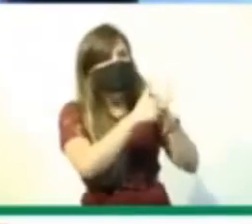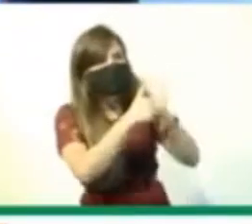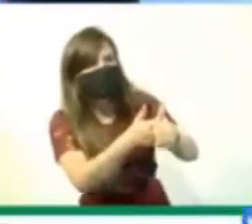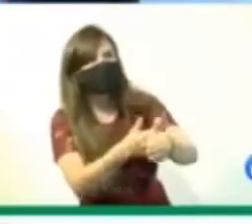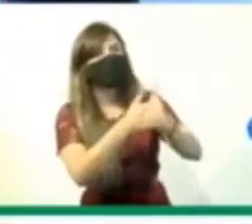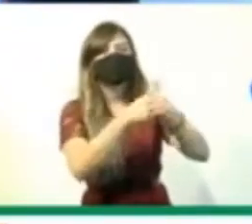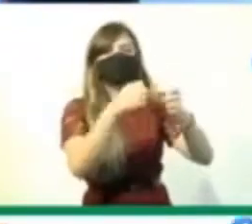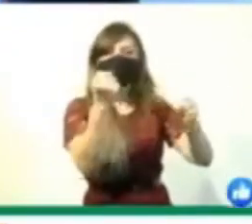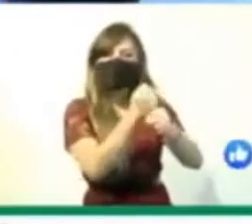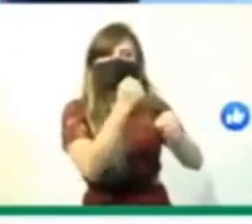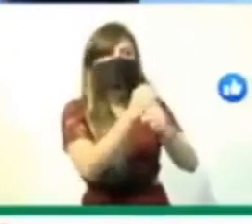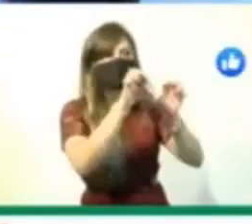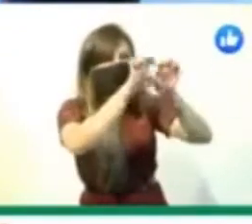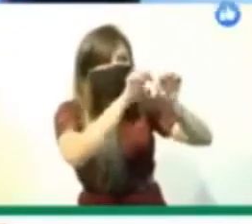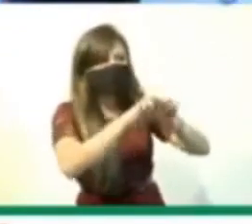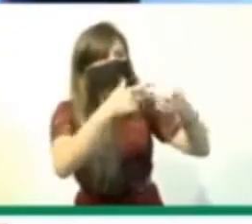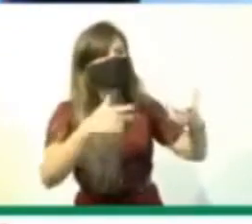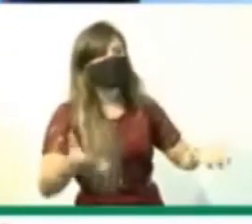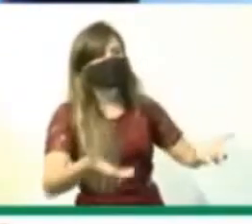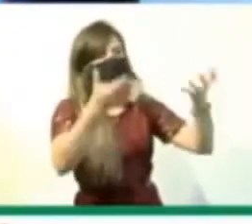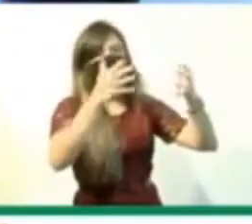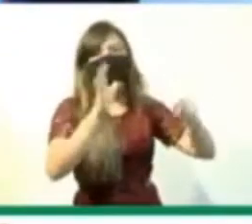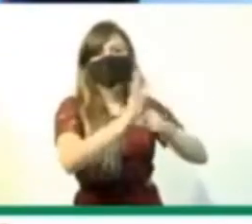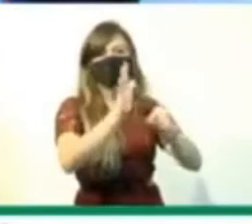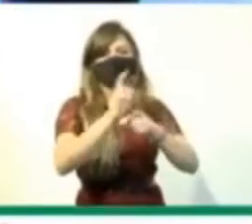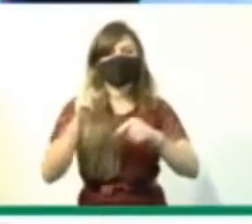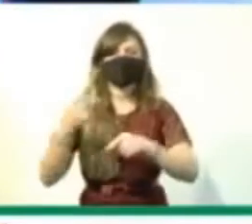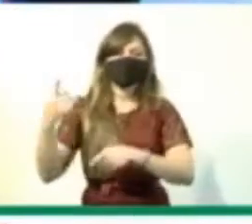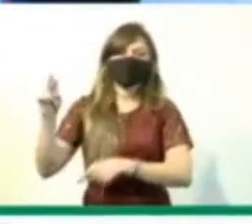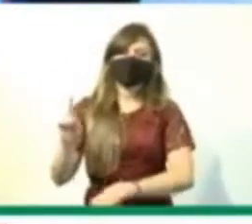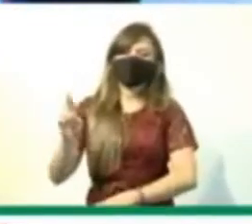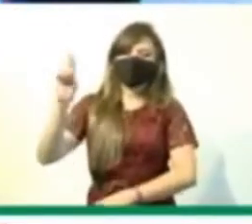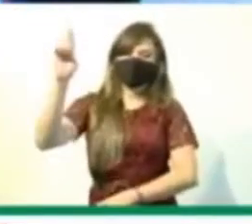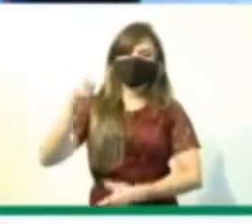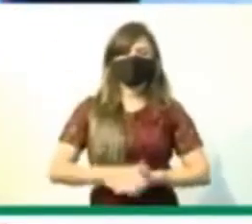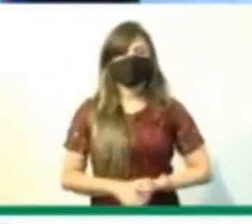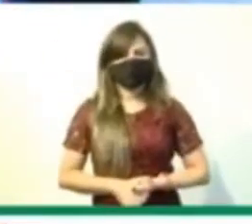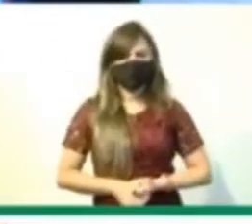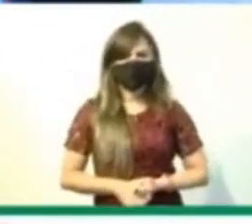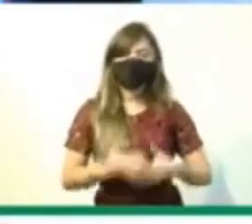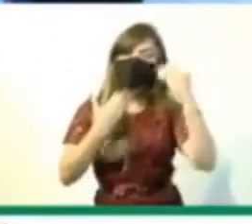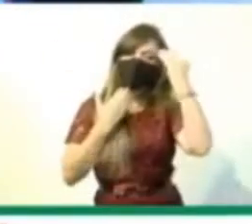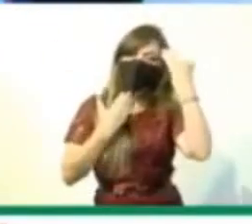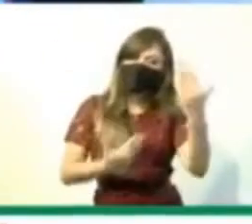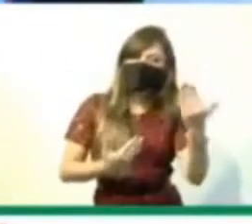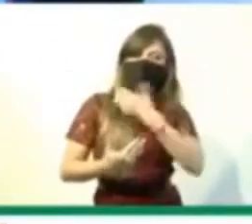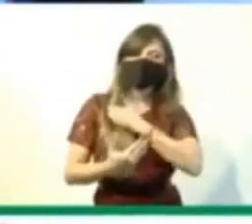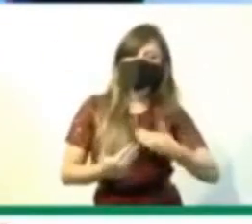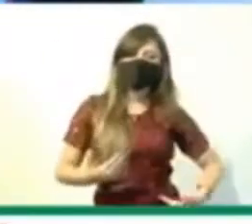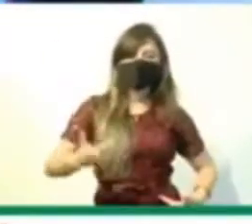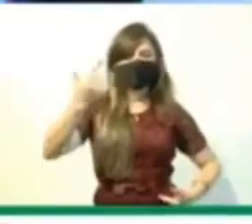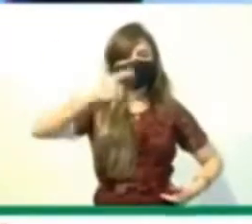trazer alegria, trazer benefício, trazer saúde aqui para a população milagrense. Muito obrigado, governador, mais uma